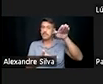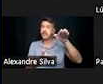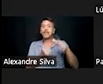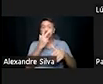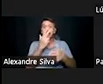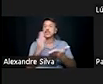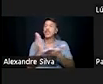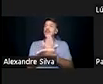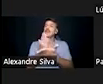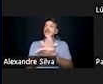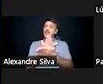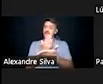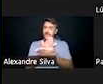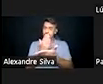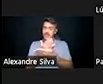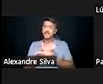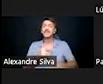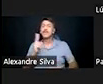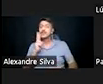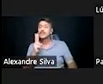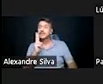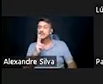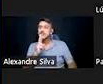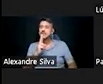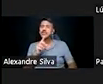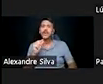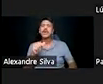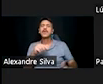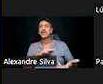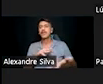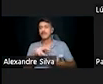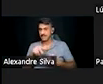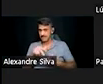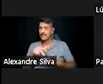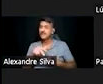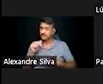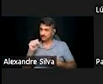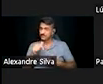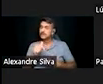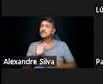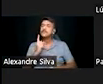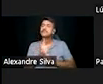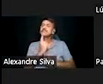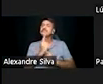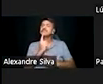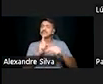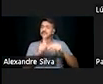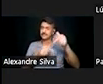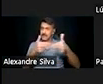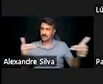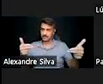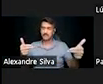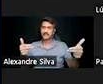que conta a história da Terra e na qual nós vamos encontrando esses elementos de